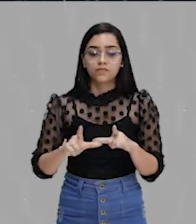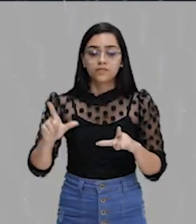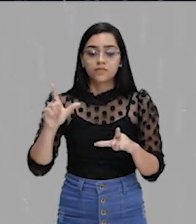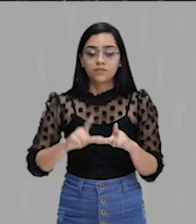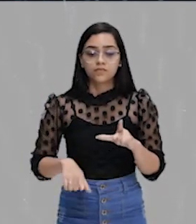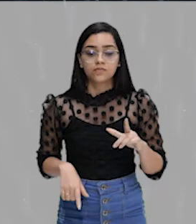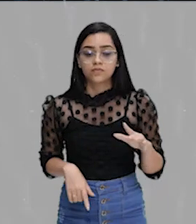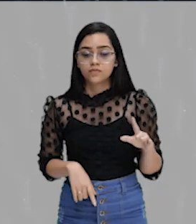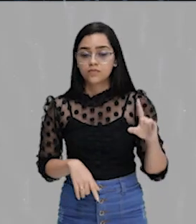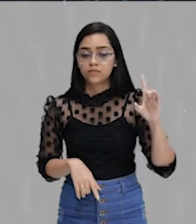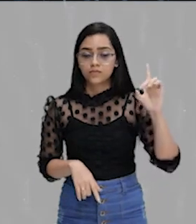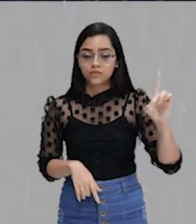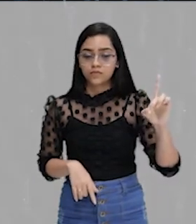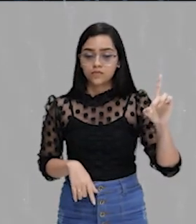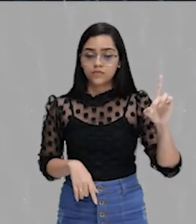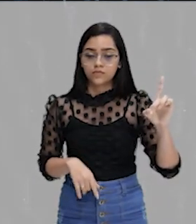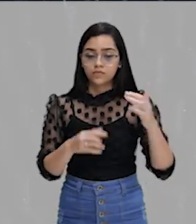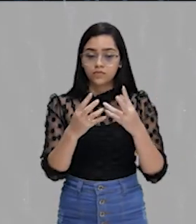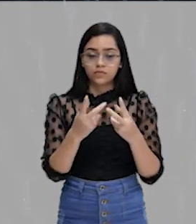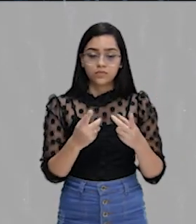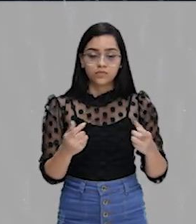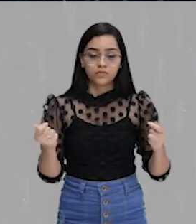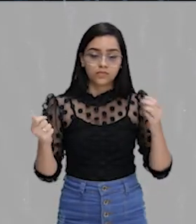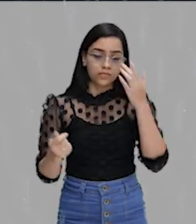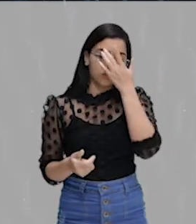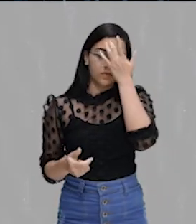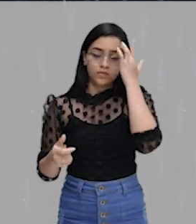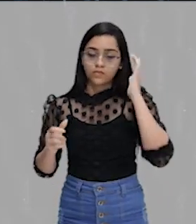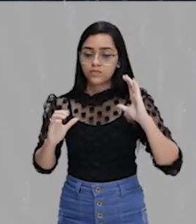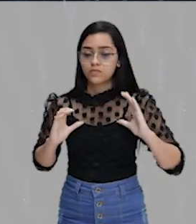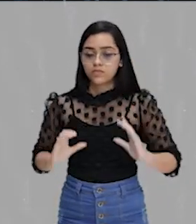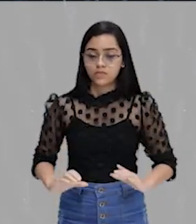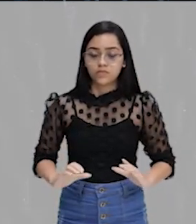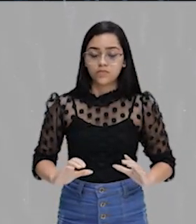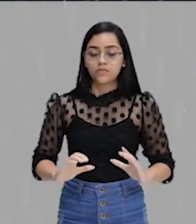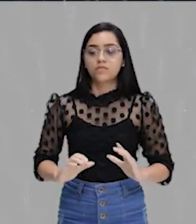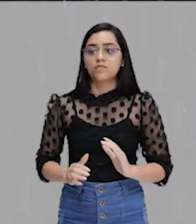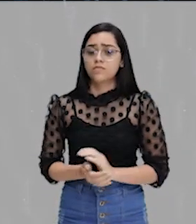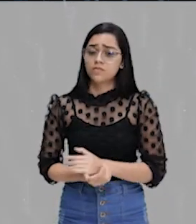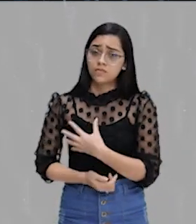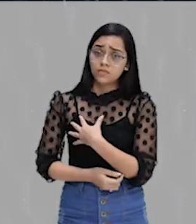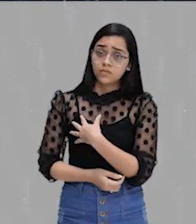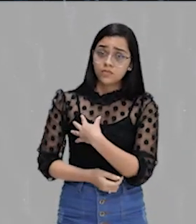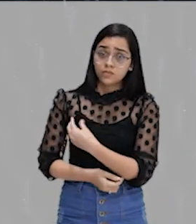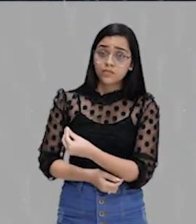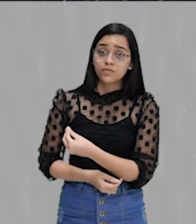letra D de dado. O desaparecimento de cidadãos, os